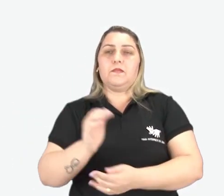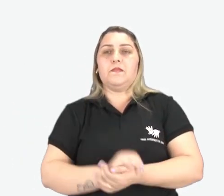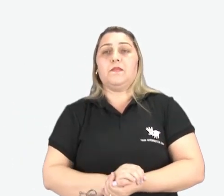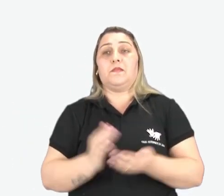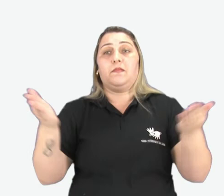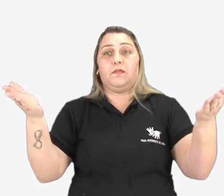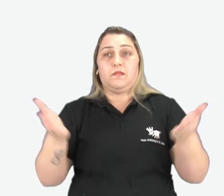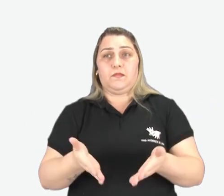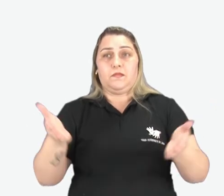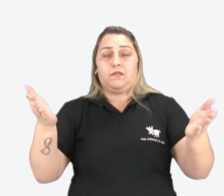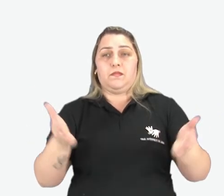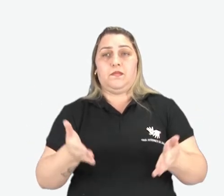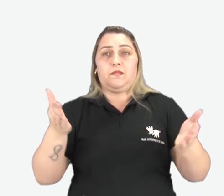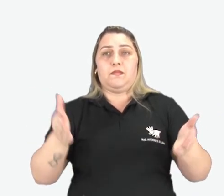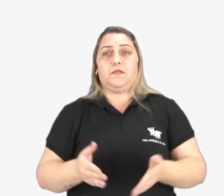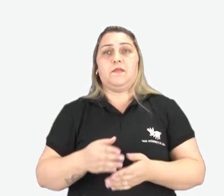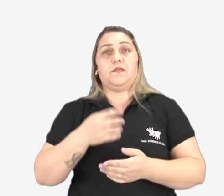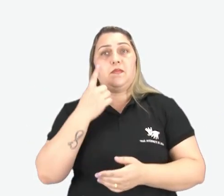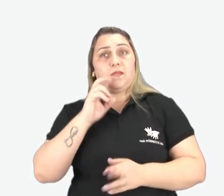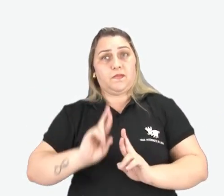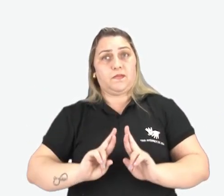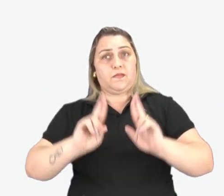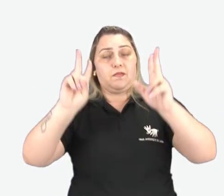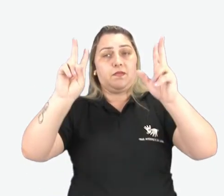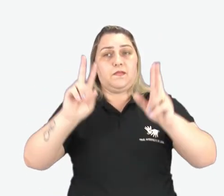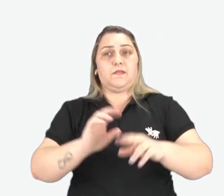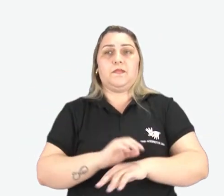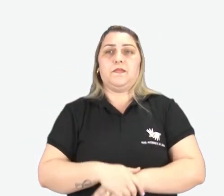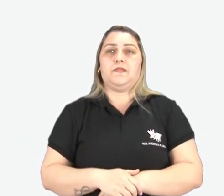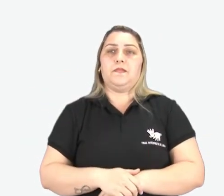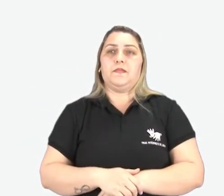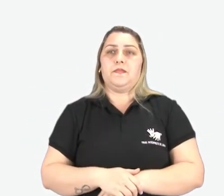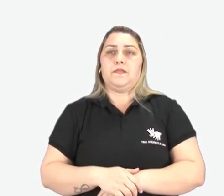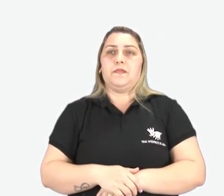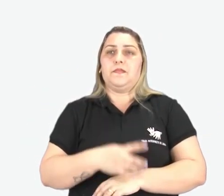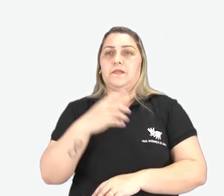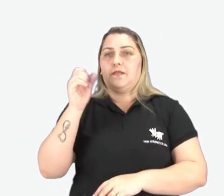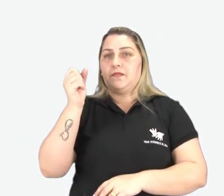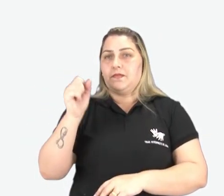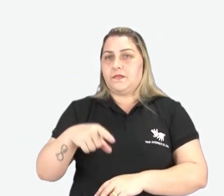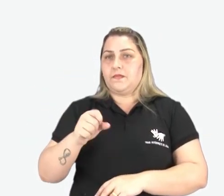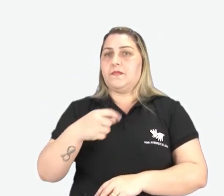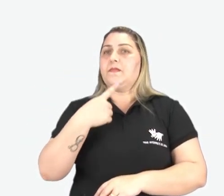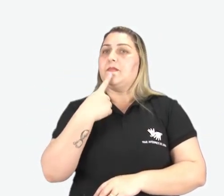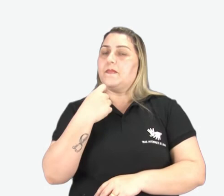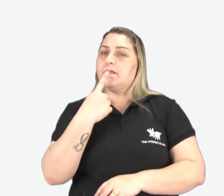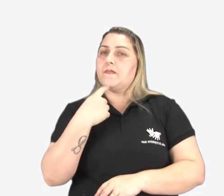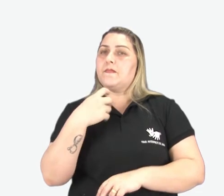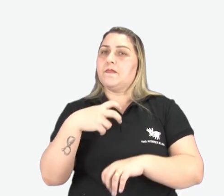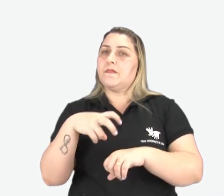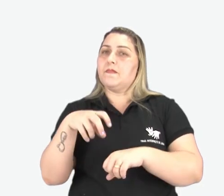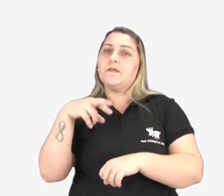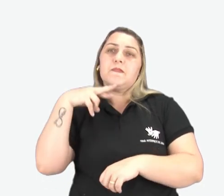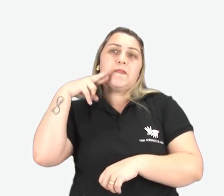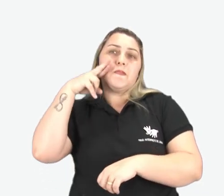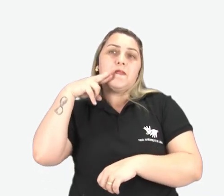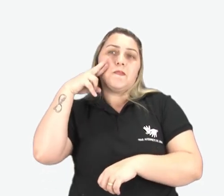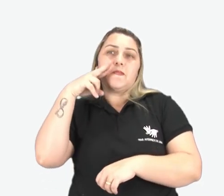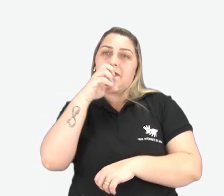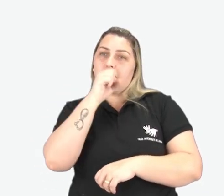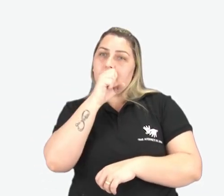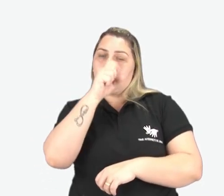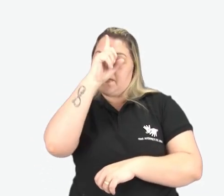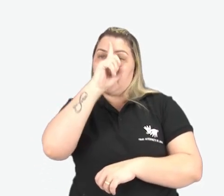bandeirinhas agora na sequência de cores é um pouco diferente não é mesmo azul vermelha e